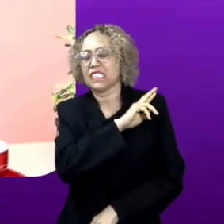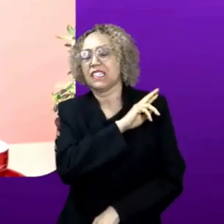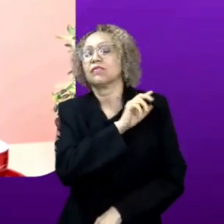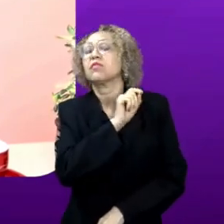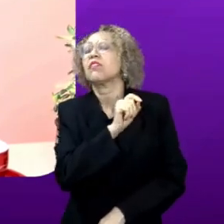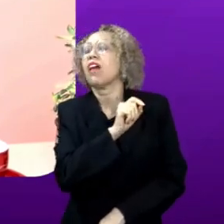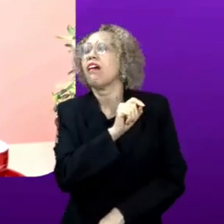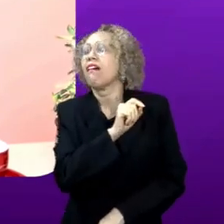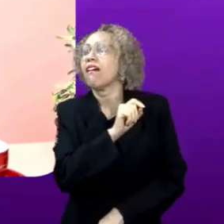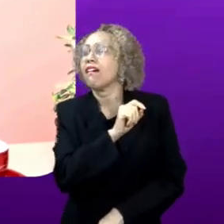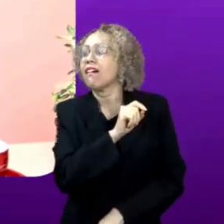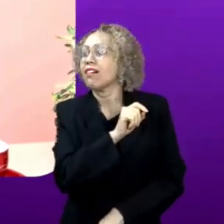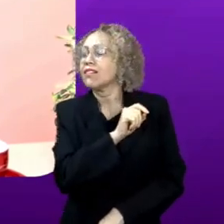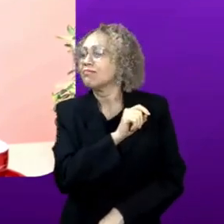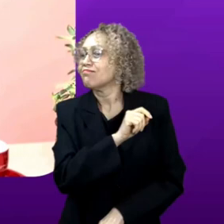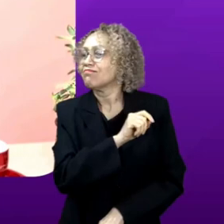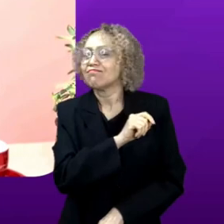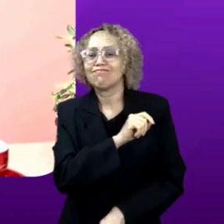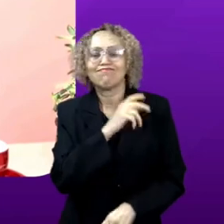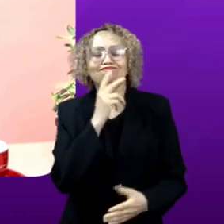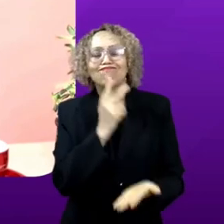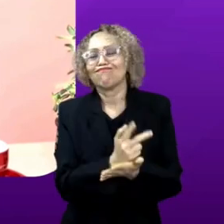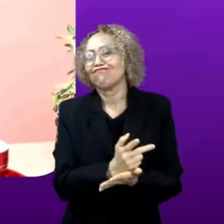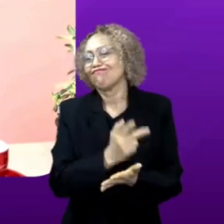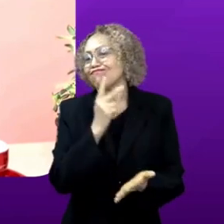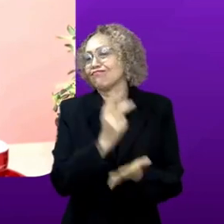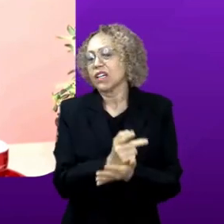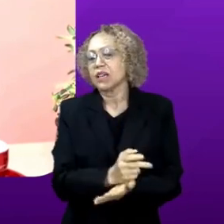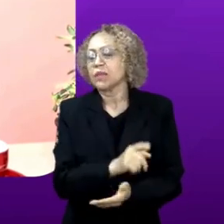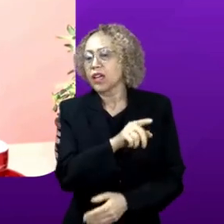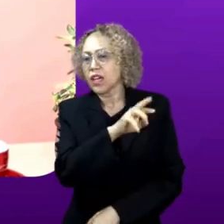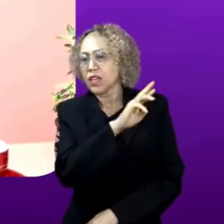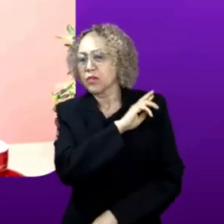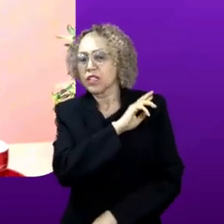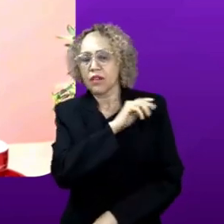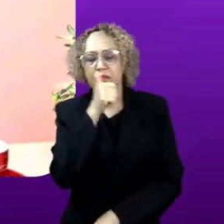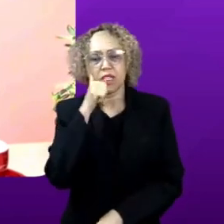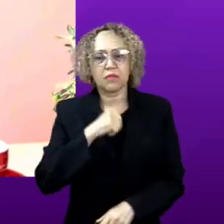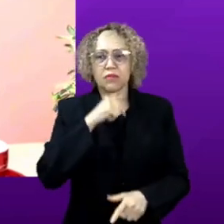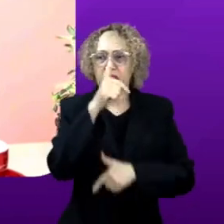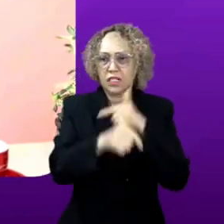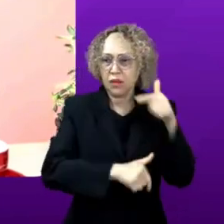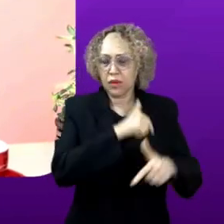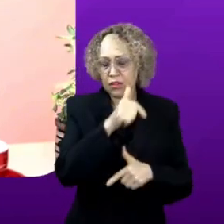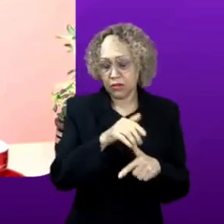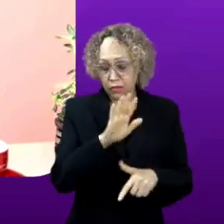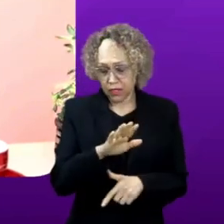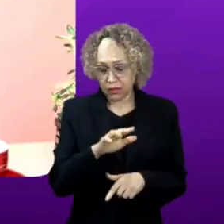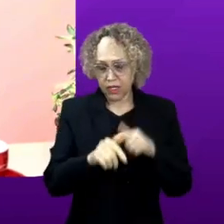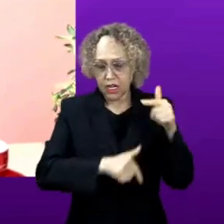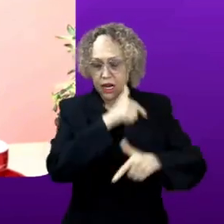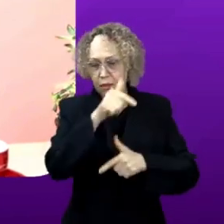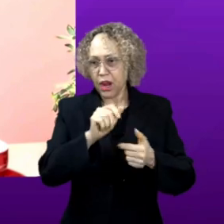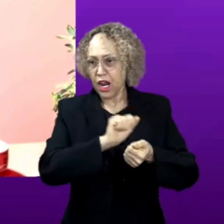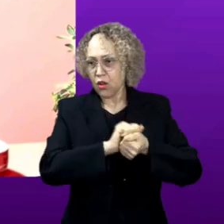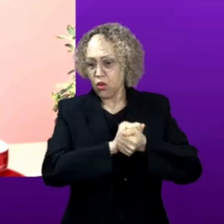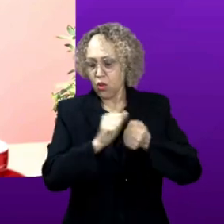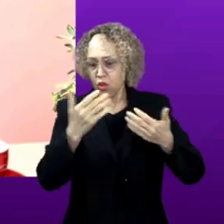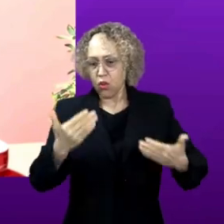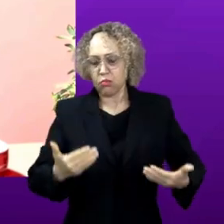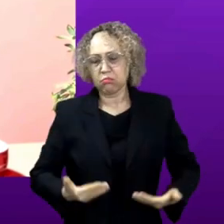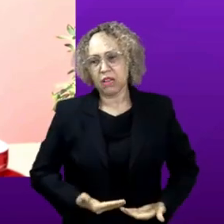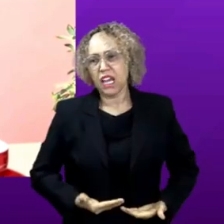regra, fica a cargo das mulheres trabalhadoras. Essa questão do trabalho doméstico, ela